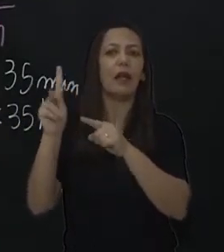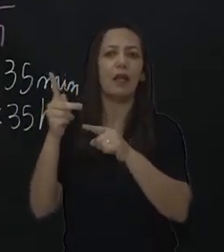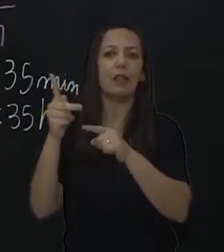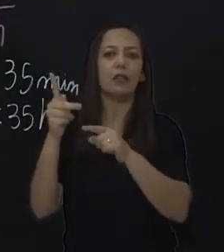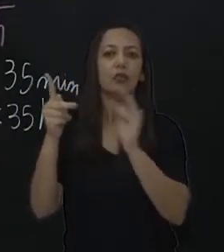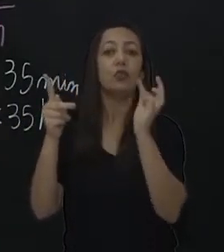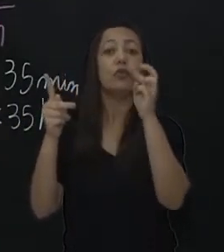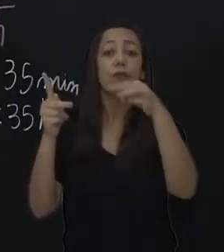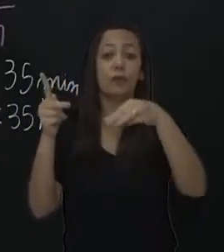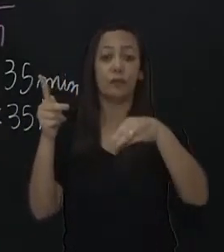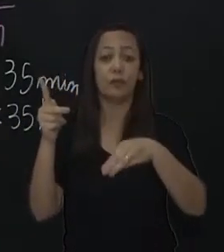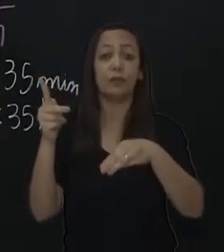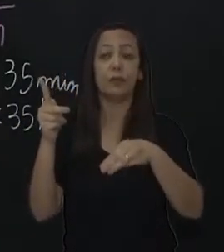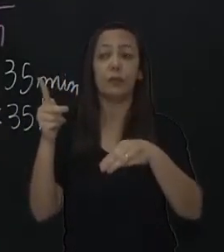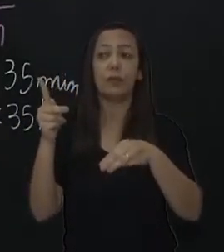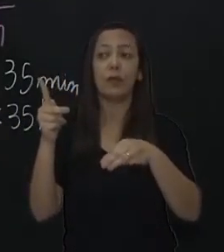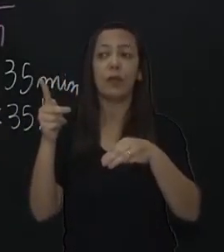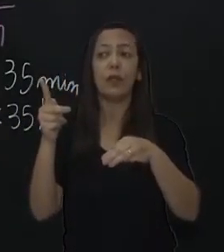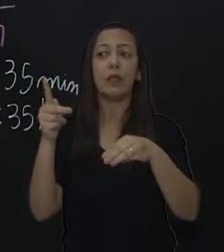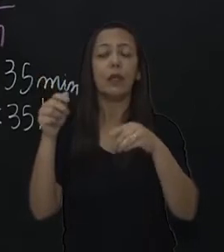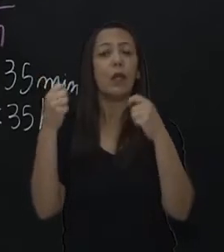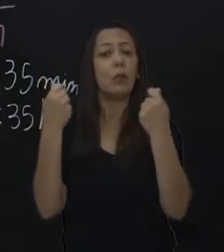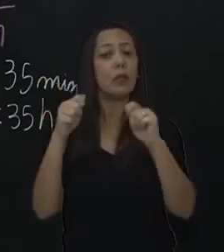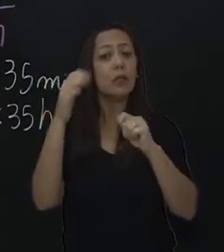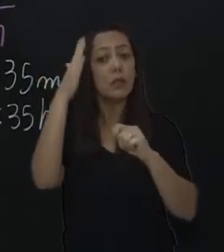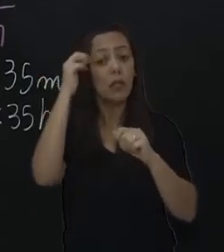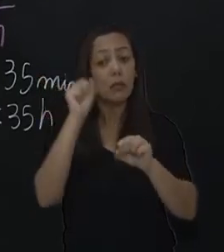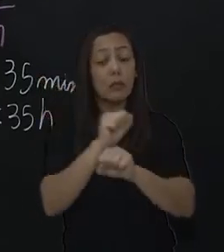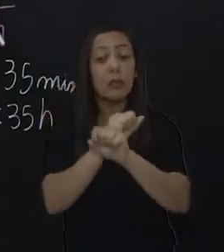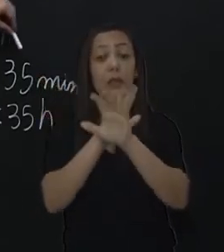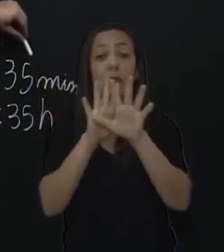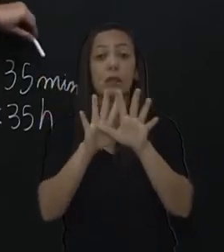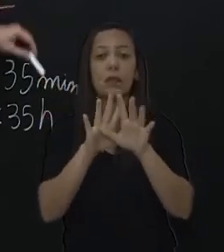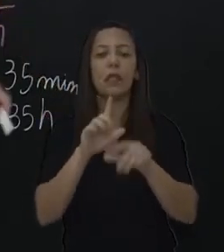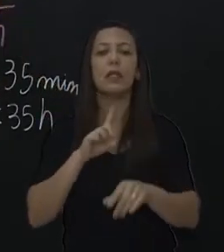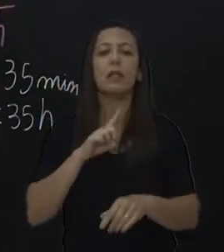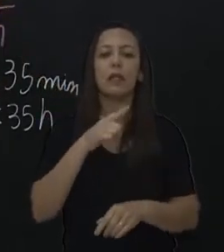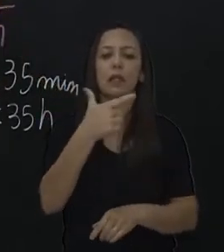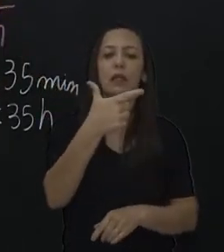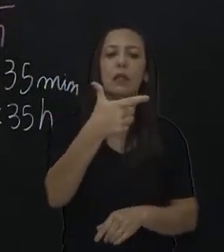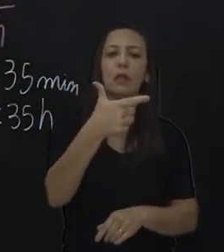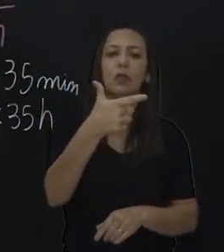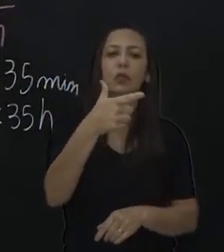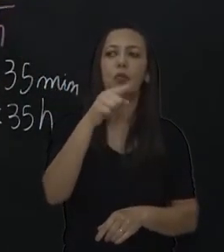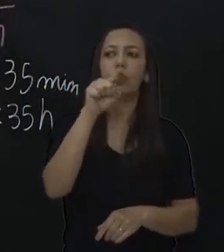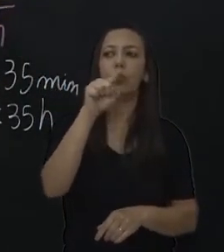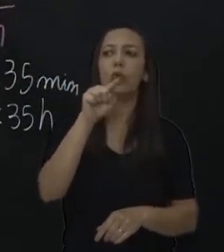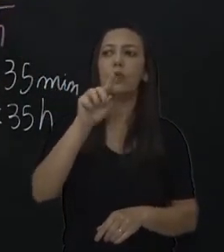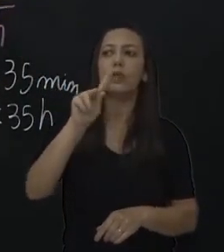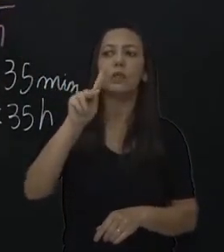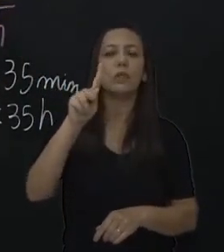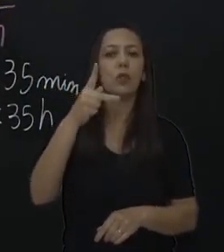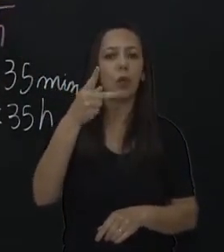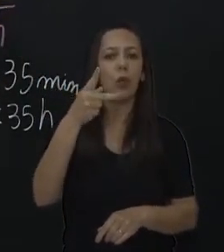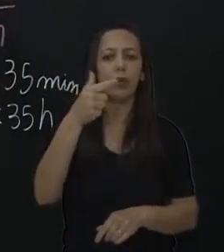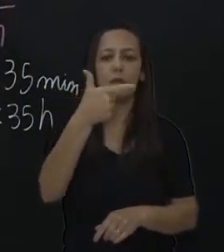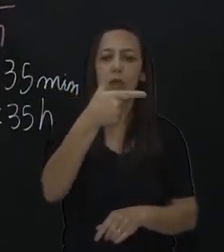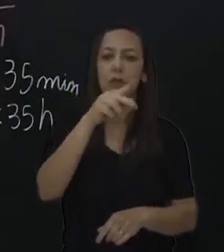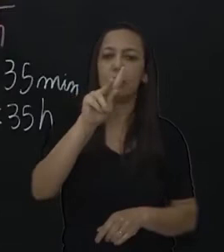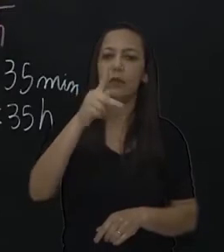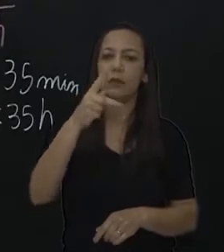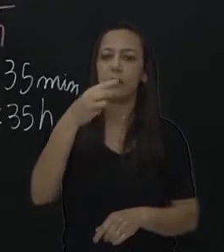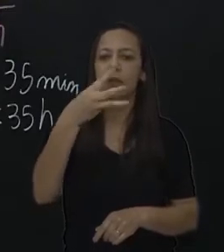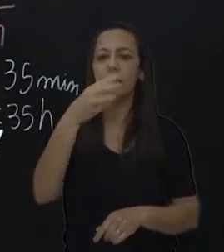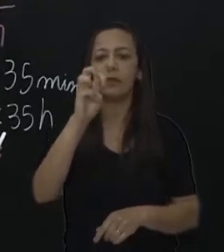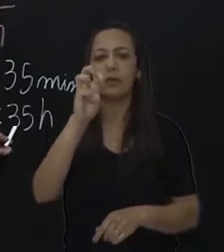Então aqui, ó, eu tenho identificado cada um deles. Nós temos aqui 2 horas e 35 minutos. A outra situação